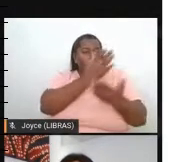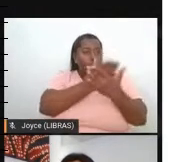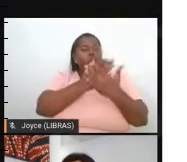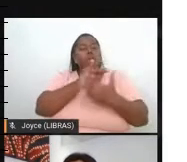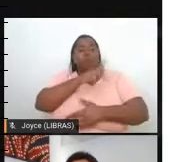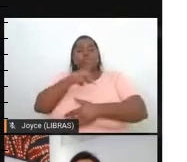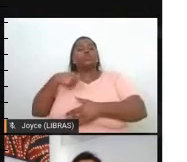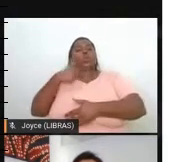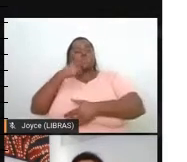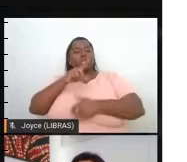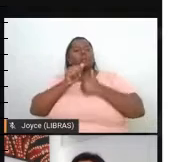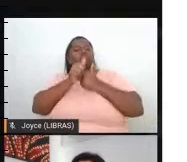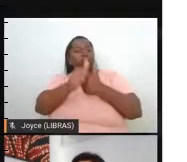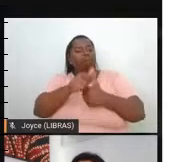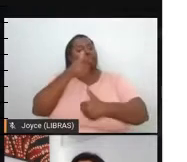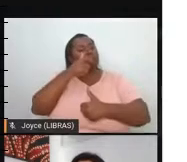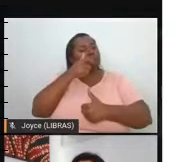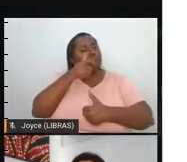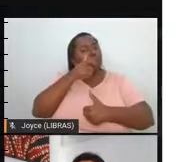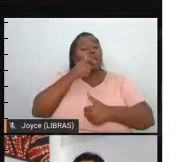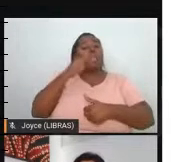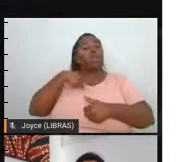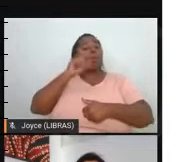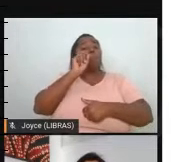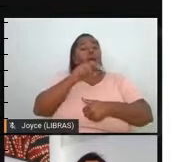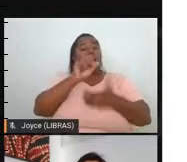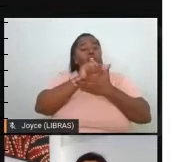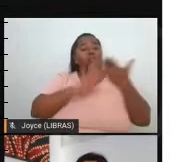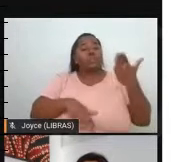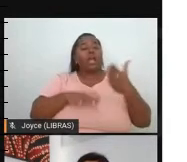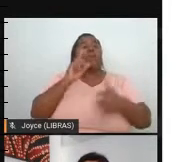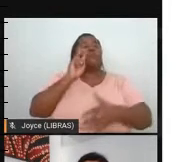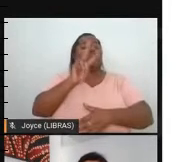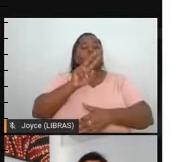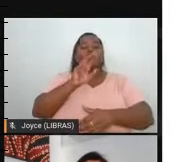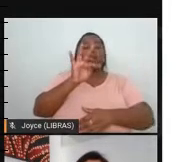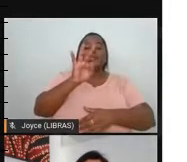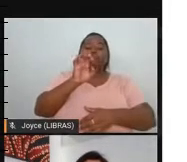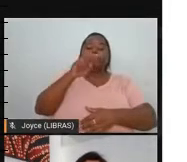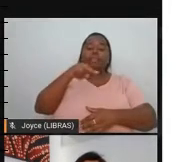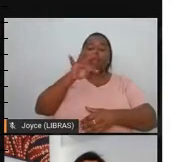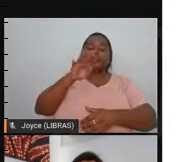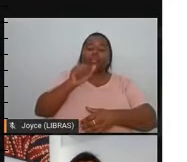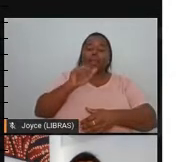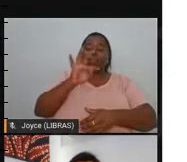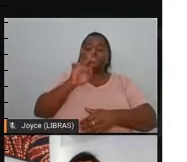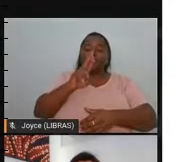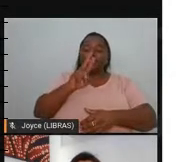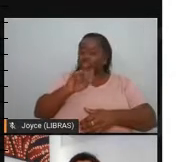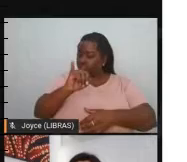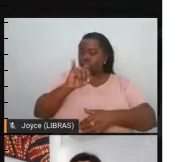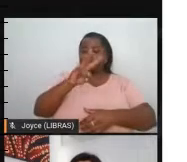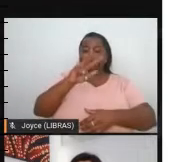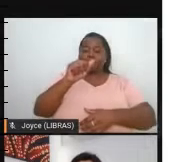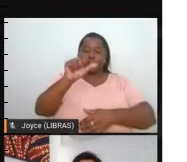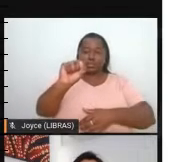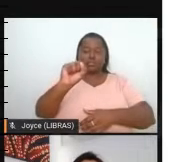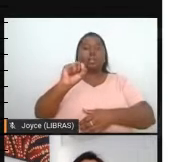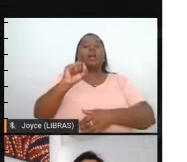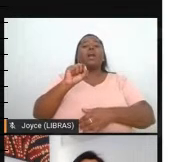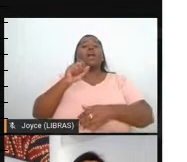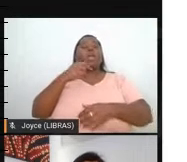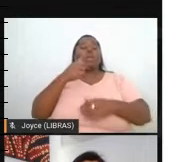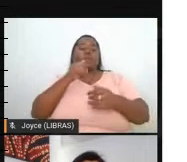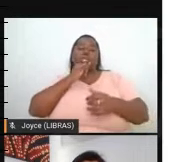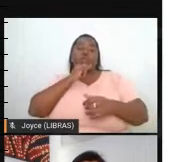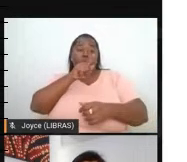cima dessa atividade e vou lá. E vejo tentativas. Então, aqui nesse caso, eu tive 36 tentativas para esse